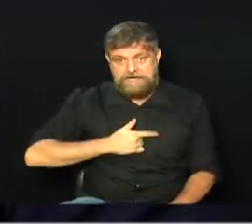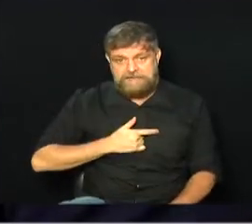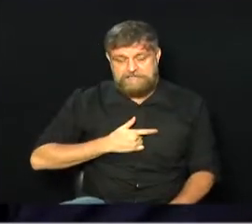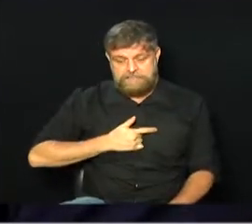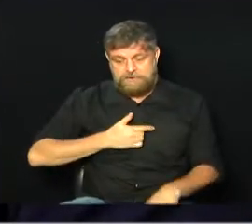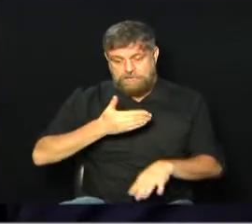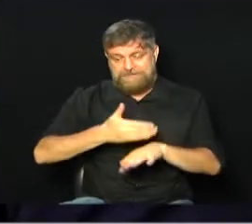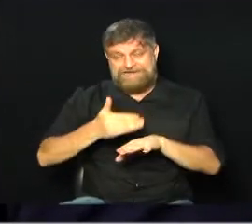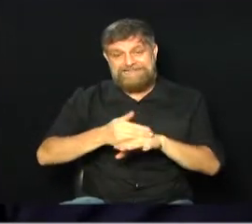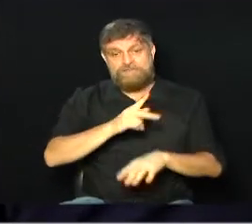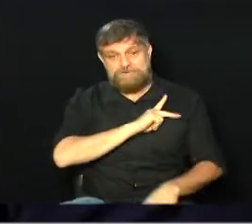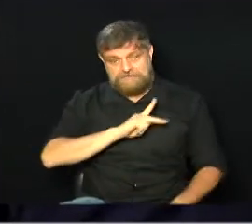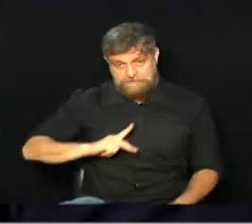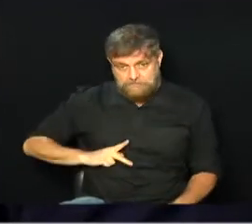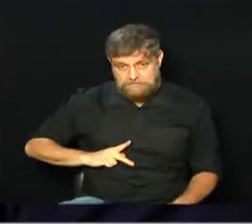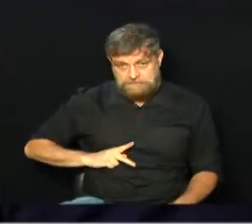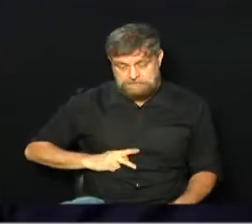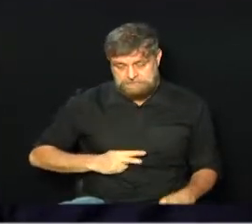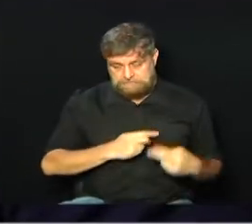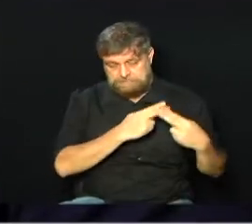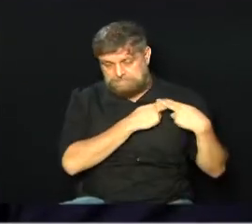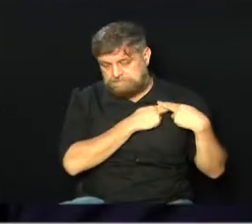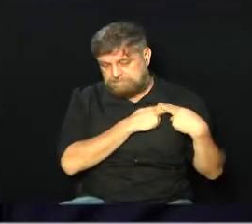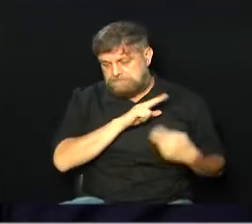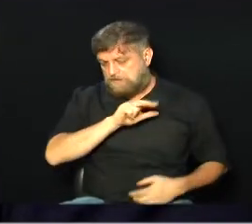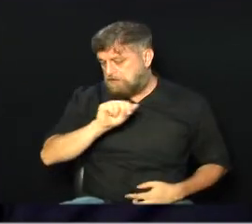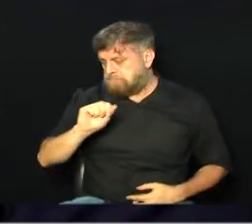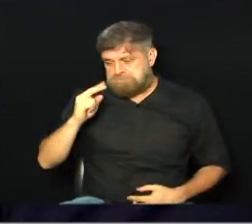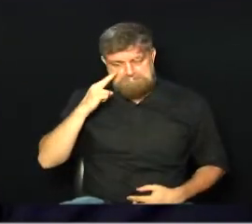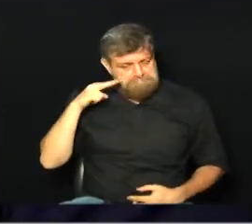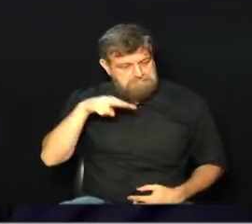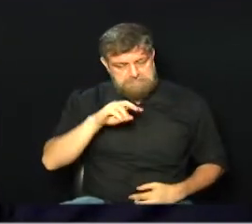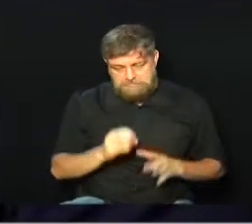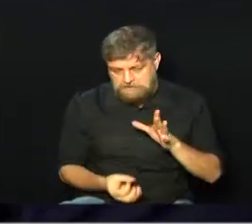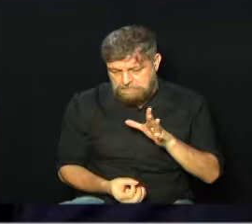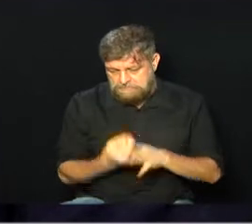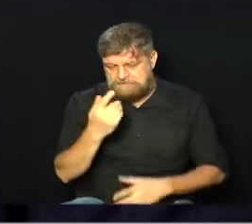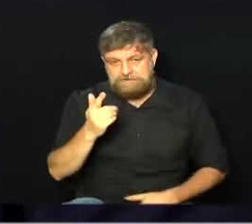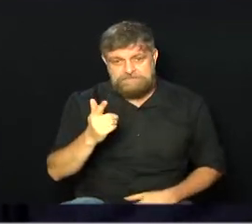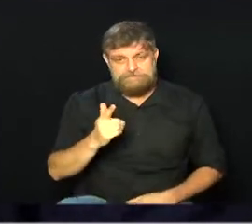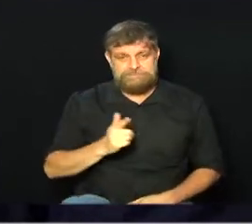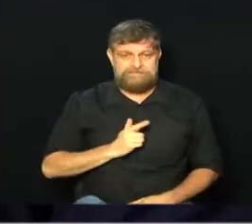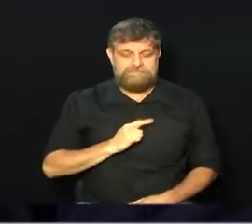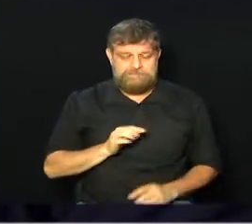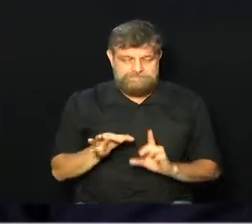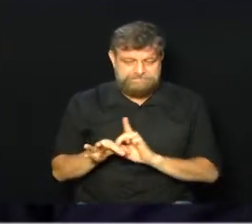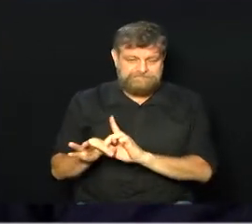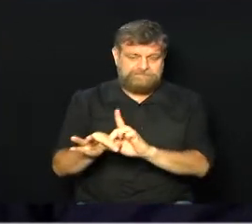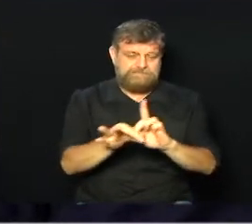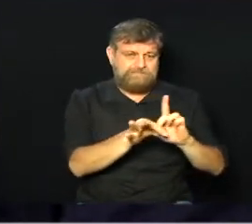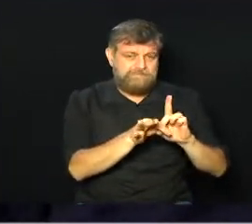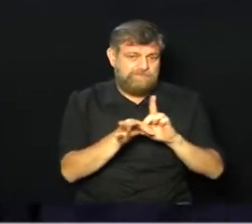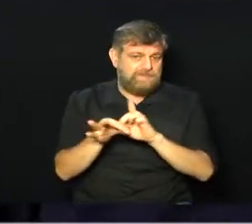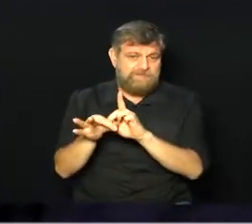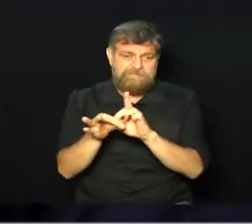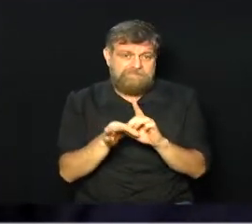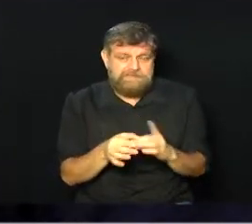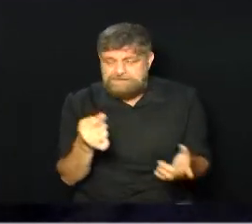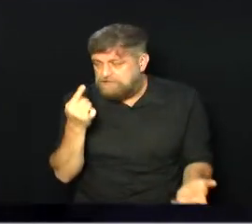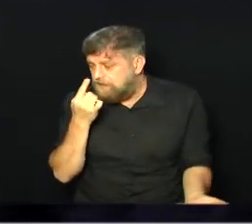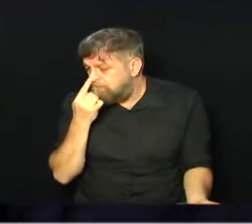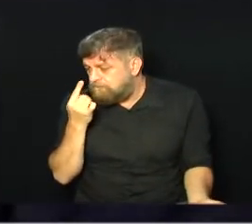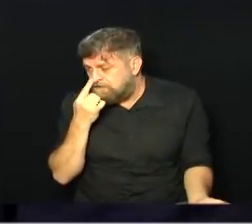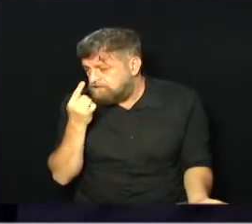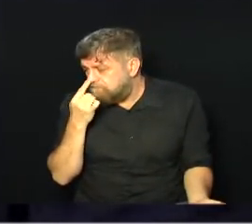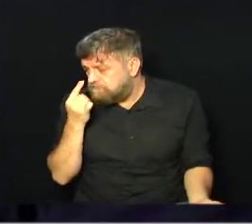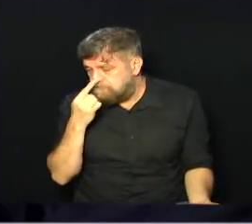Ponte, eu nunca vi acontecer. Existem alguns elos, mas são elos de afetividade mesmo, uhum, que você